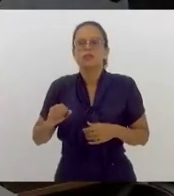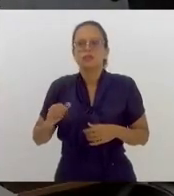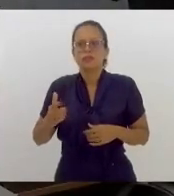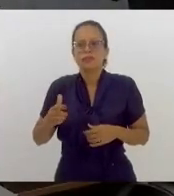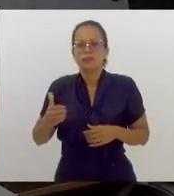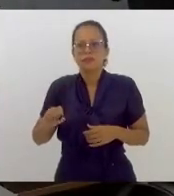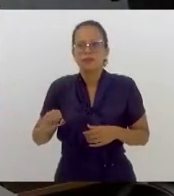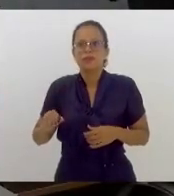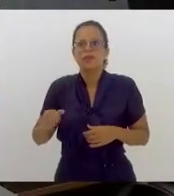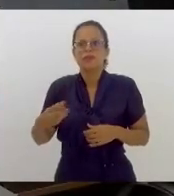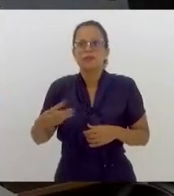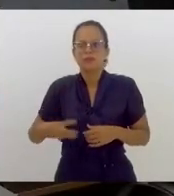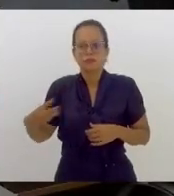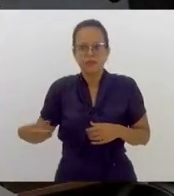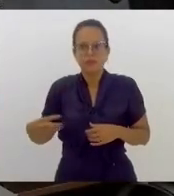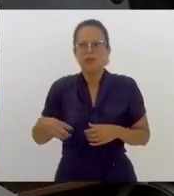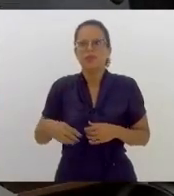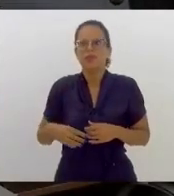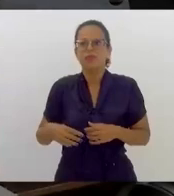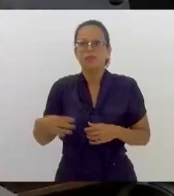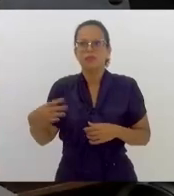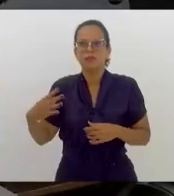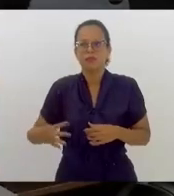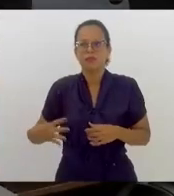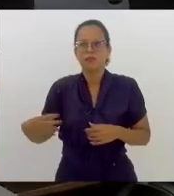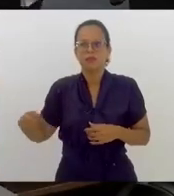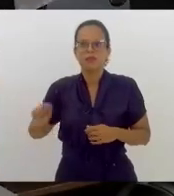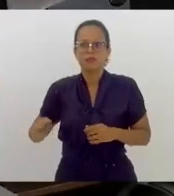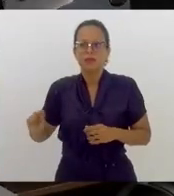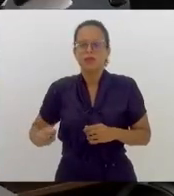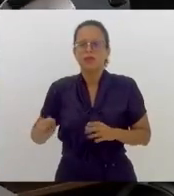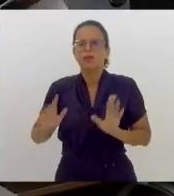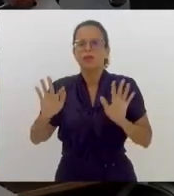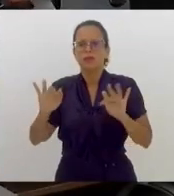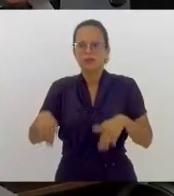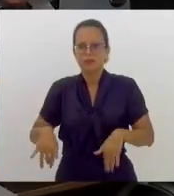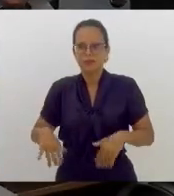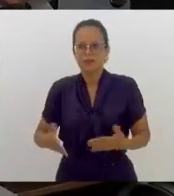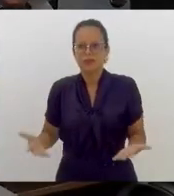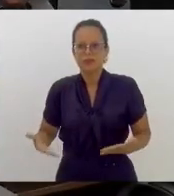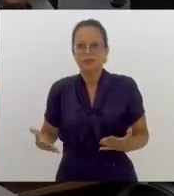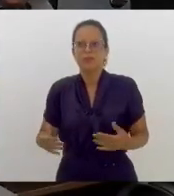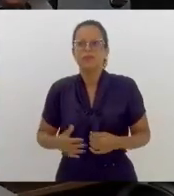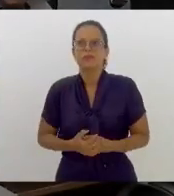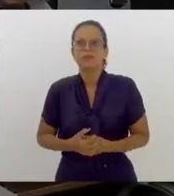33 e 48º da pauta. Está encerrada a presente sessão.